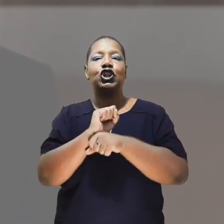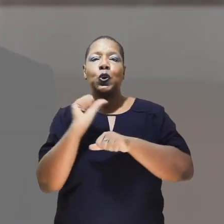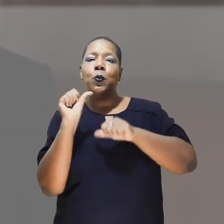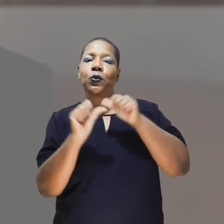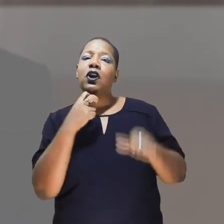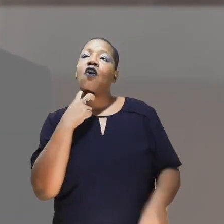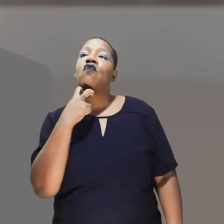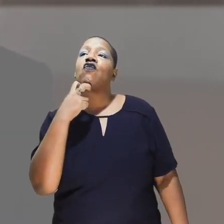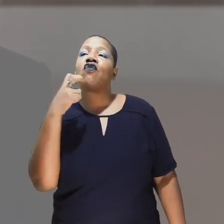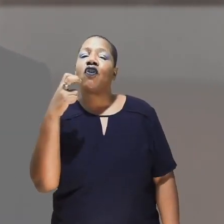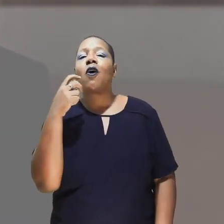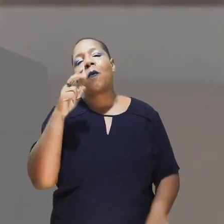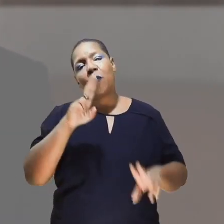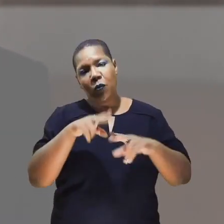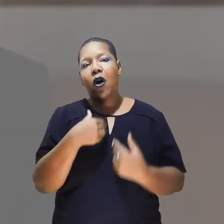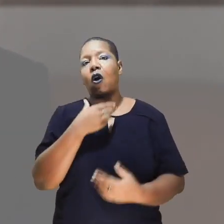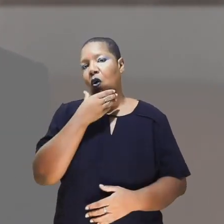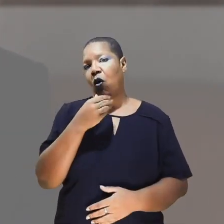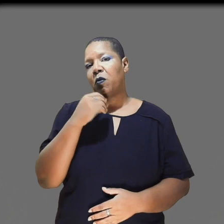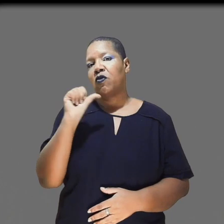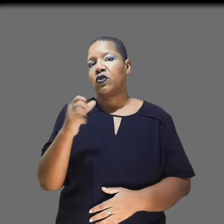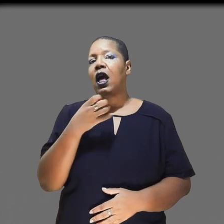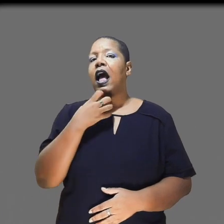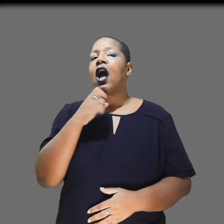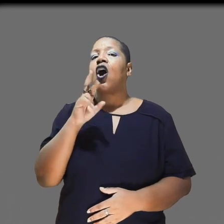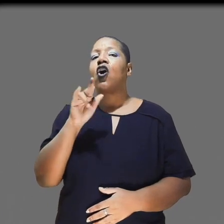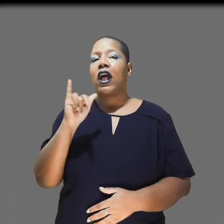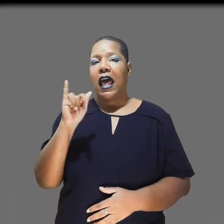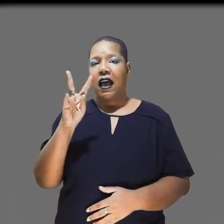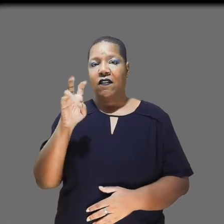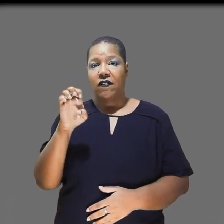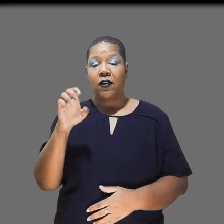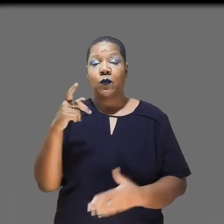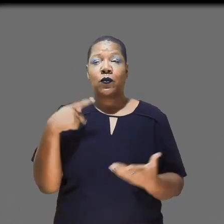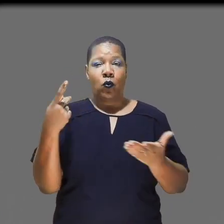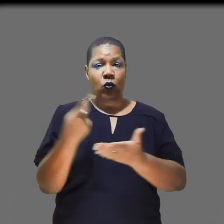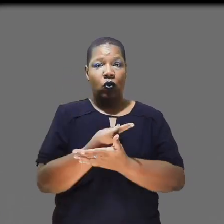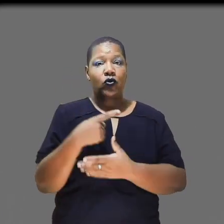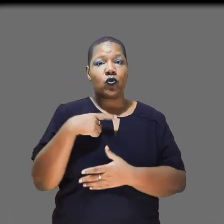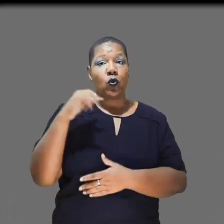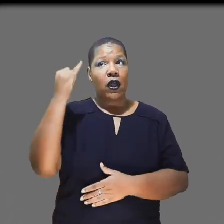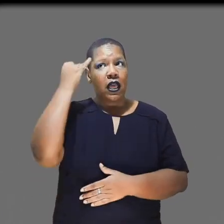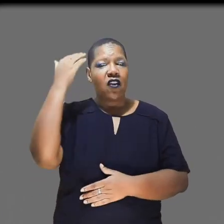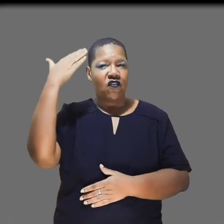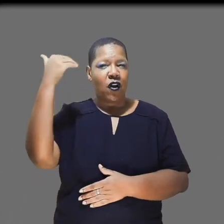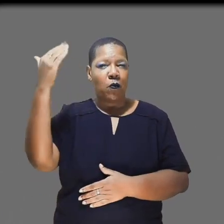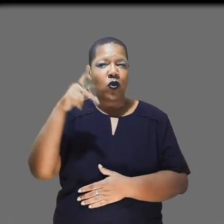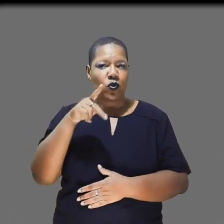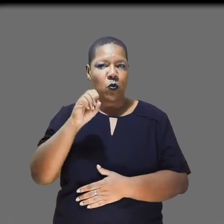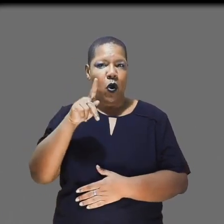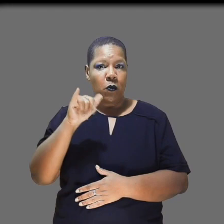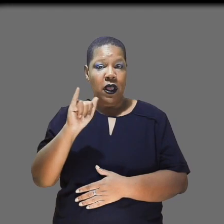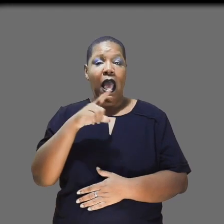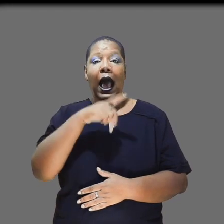mudança vocal típica das vozes masculinas. Tal como hoje ocorre com os ídolos pop, durante o século XVIII,